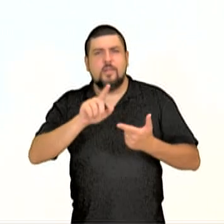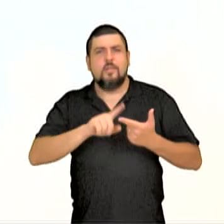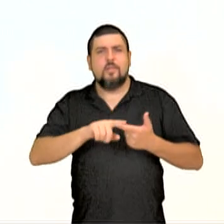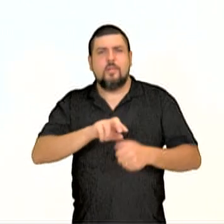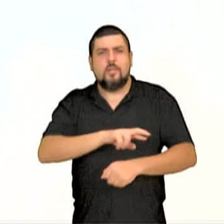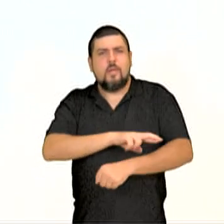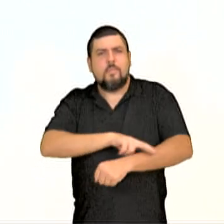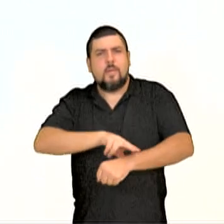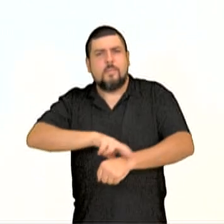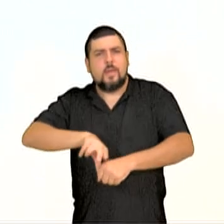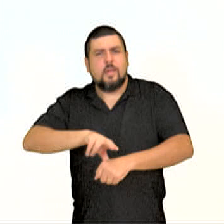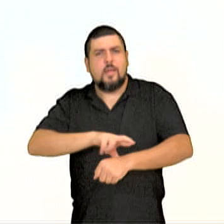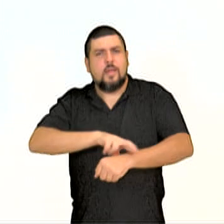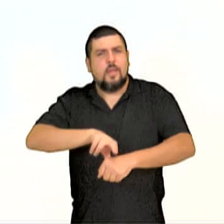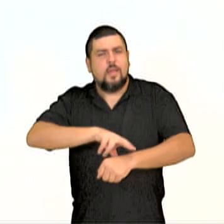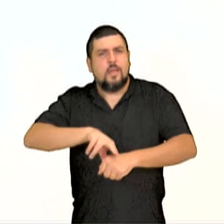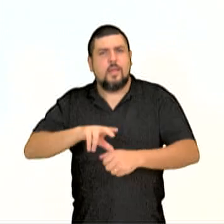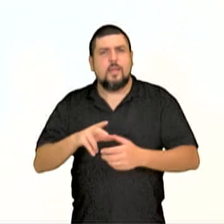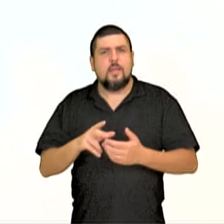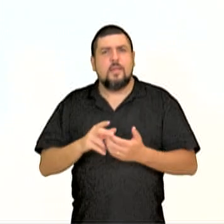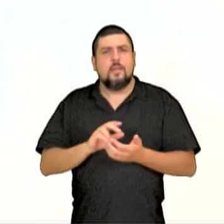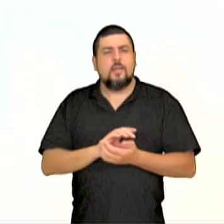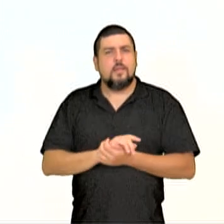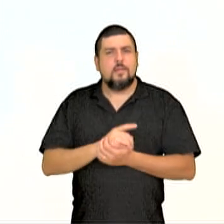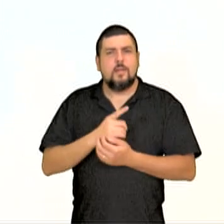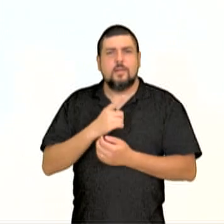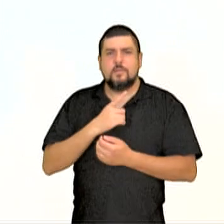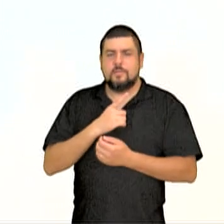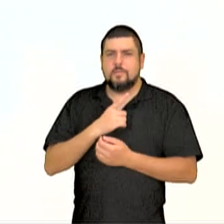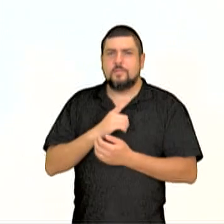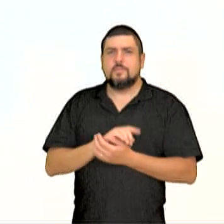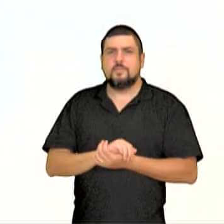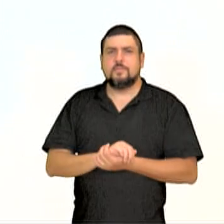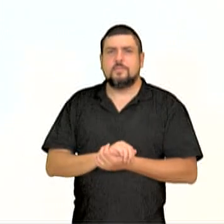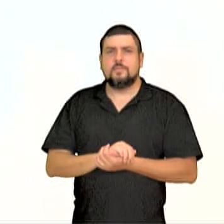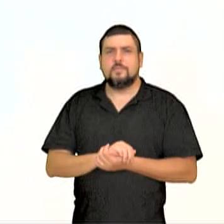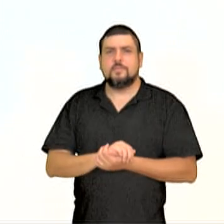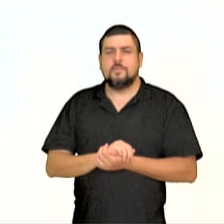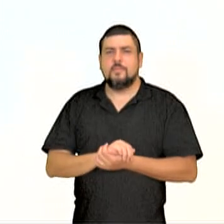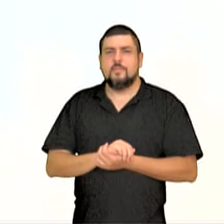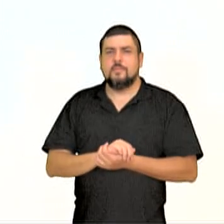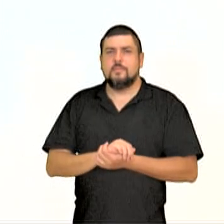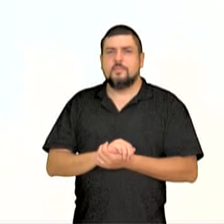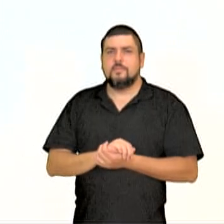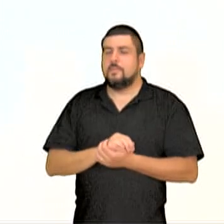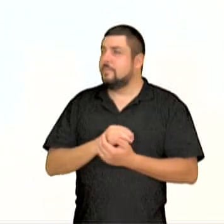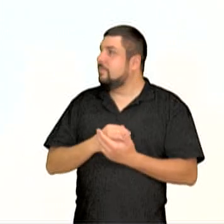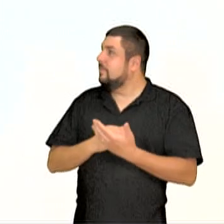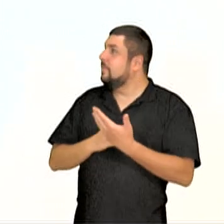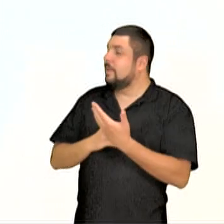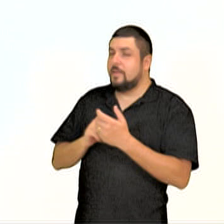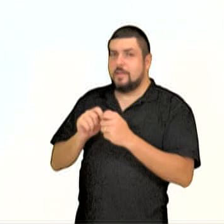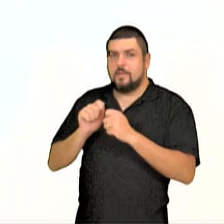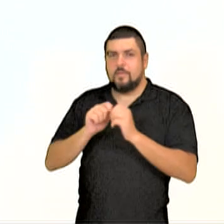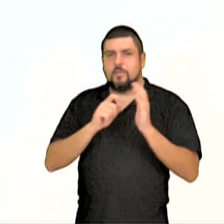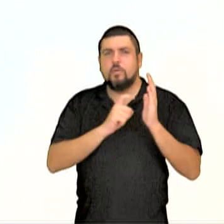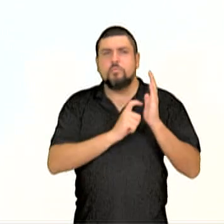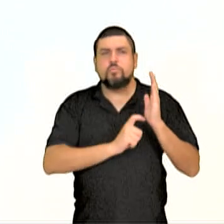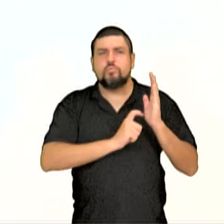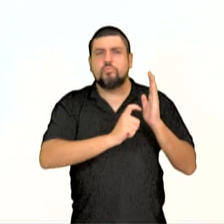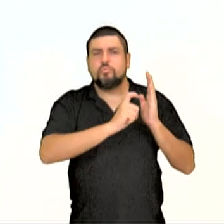quadro que ele fez, na verdade não é um quadro, né, mas vamos chamar de quadro aqui. Esse desenho que ele fez, esse grafite que ele fez